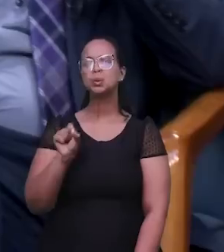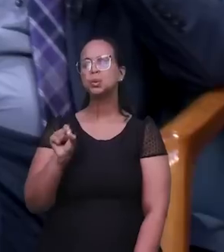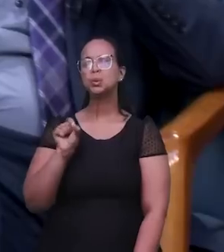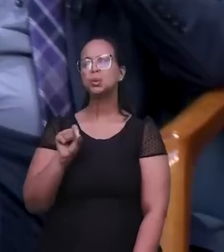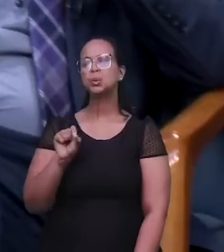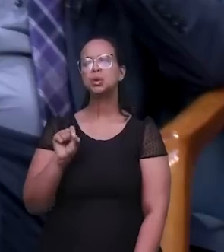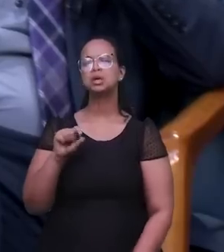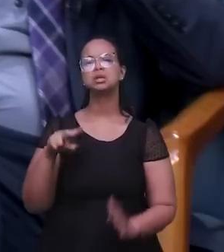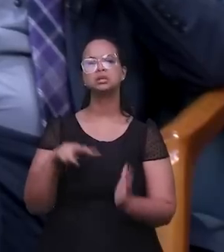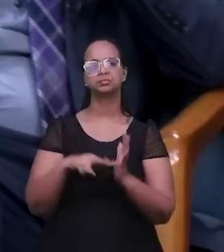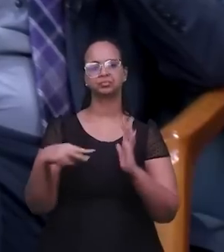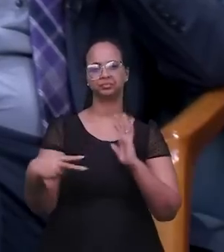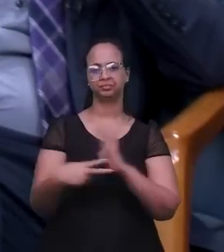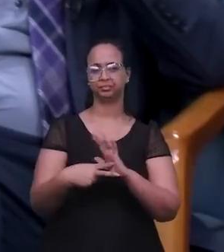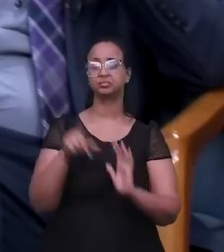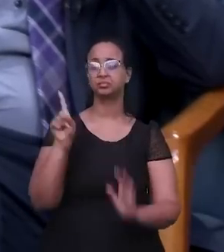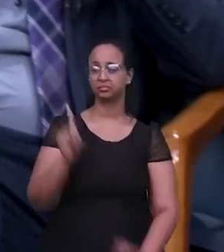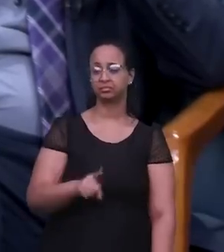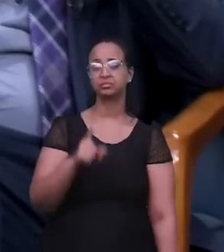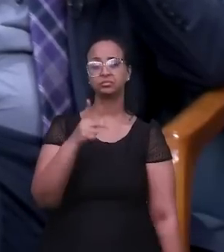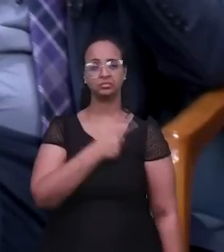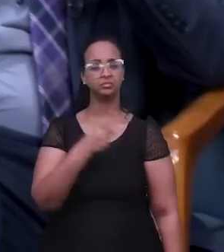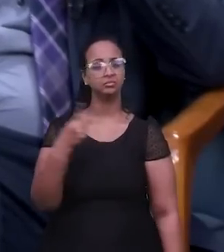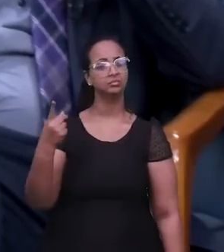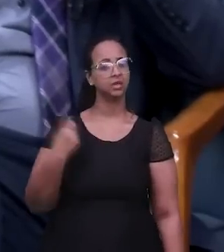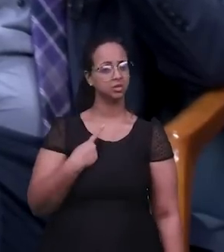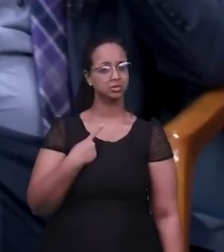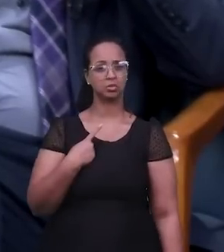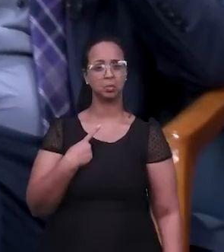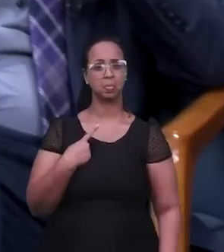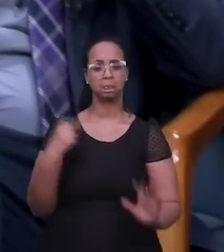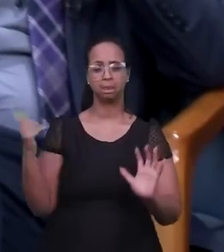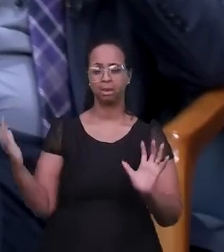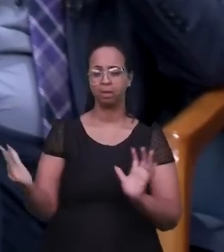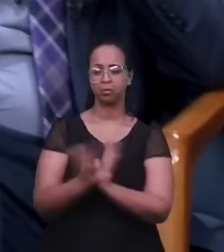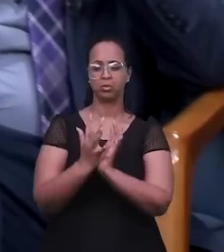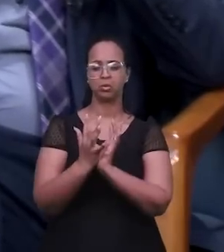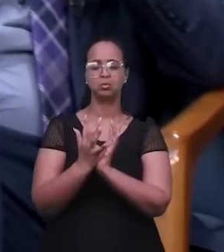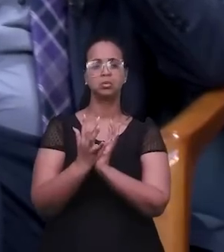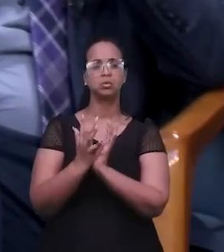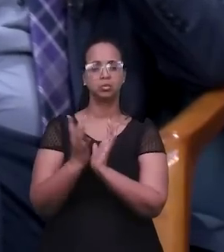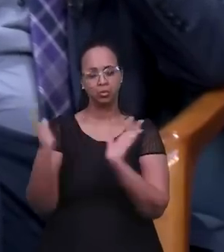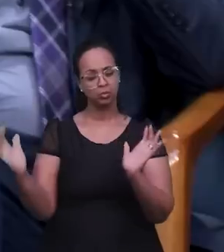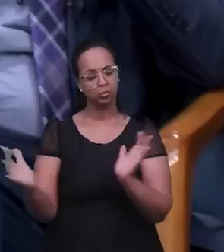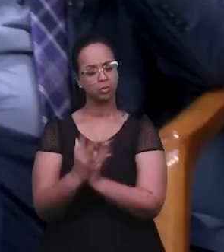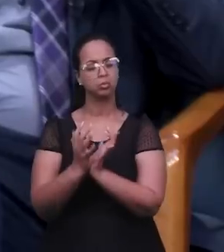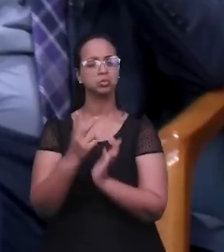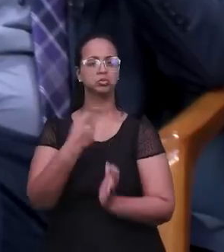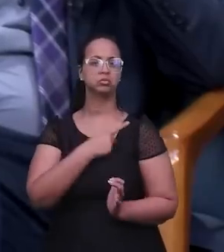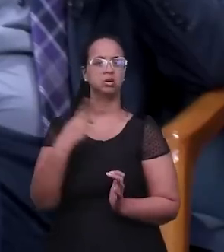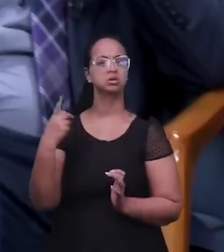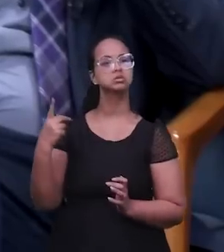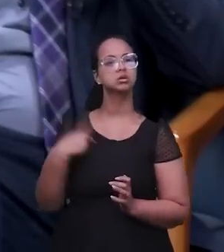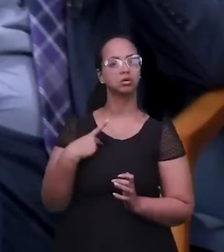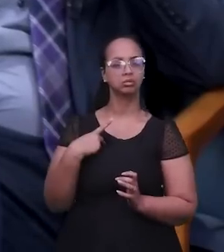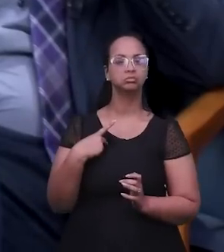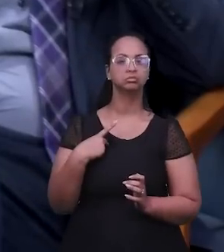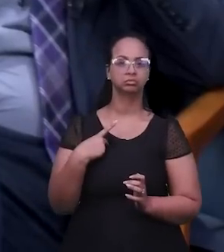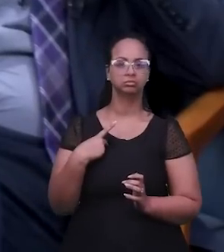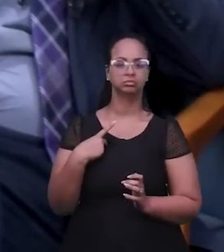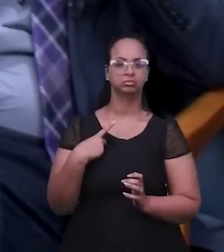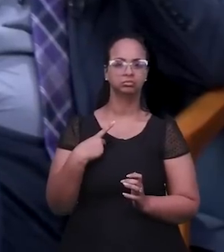maneira muito clara, Paulo também. Os presbíteros são pastores. O que é presbitério? São os